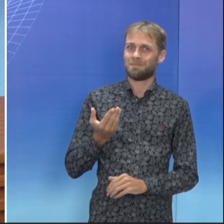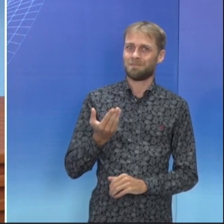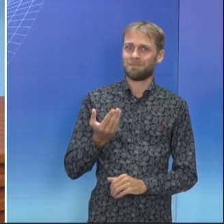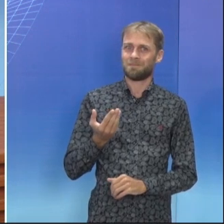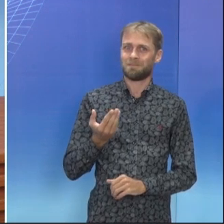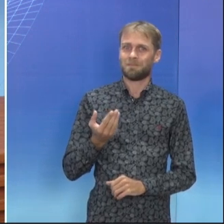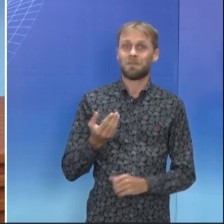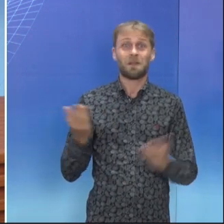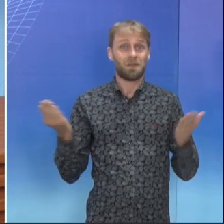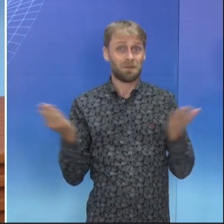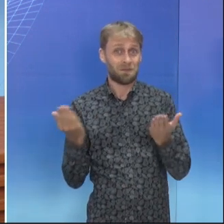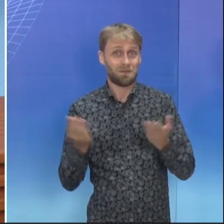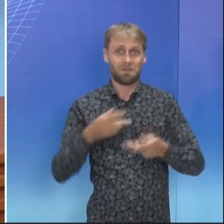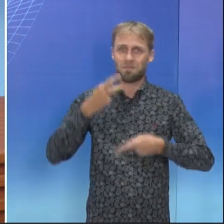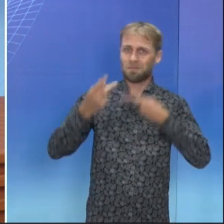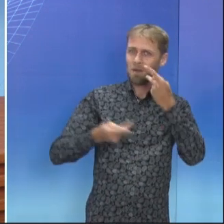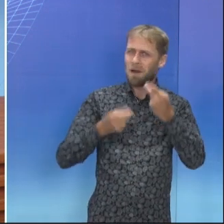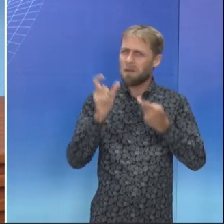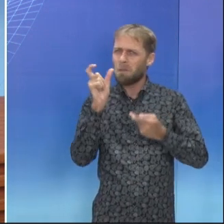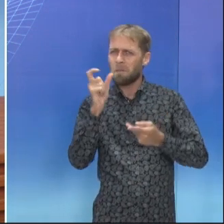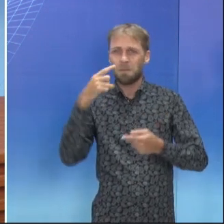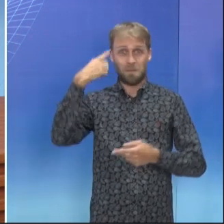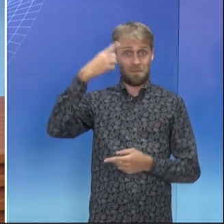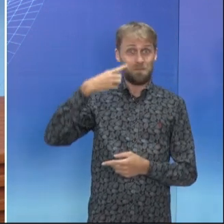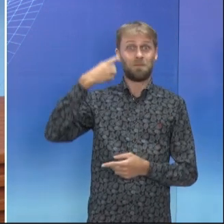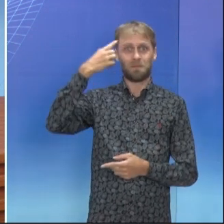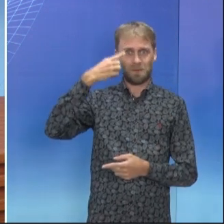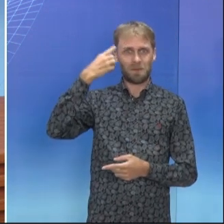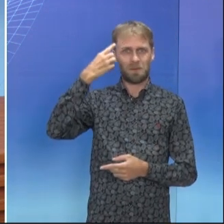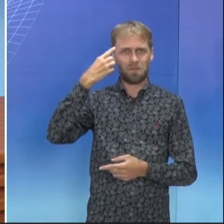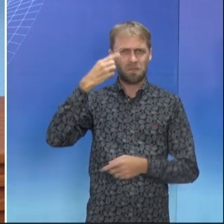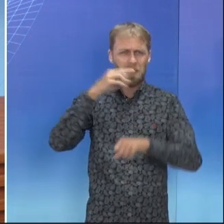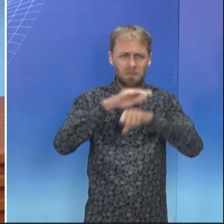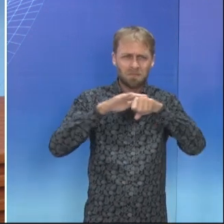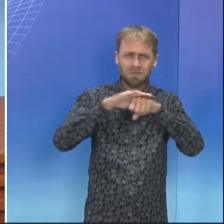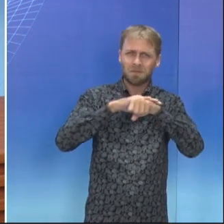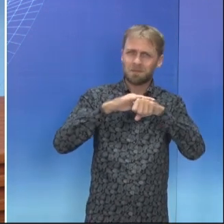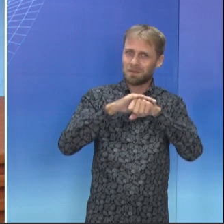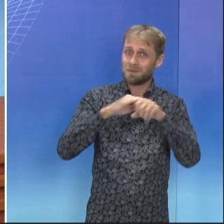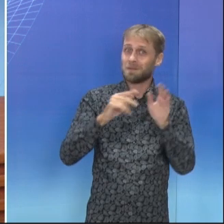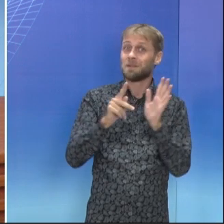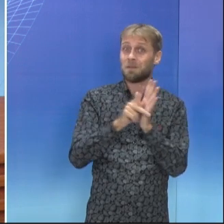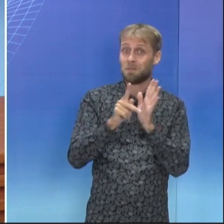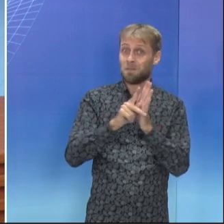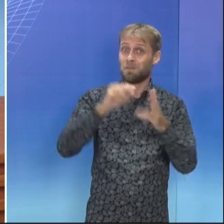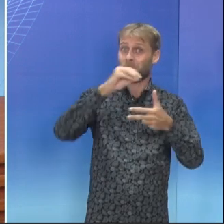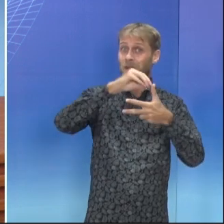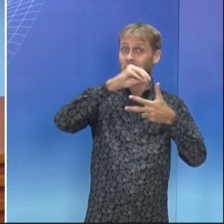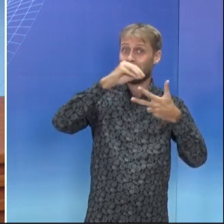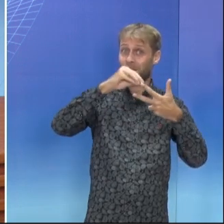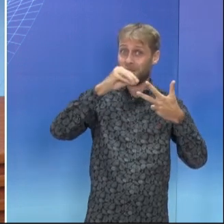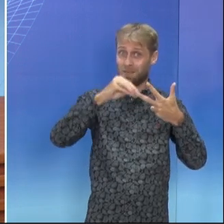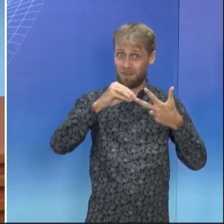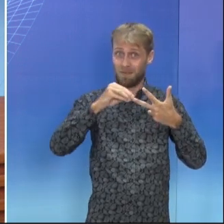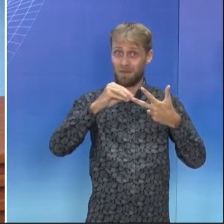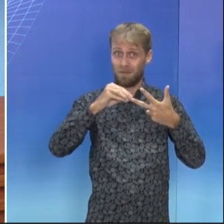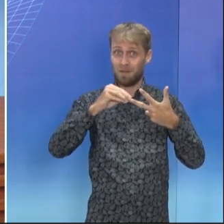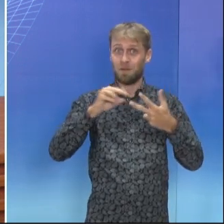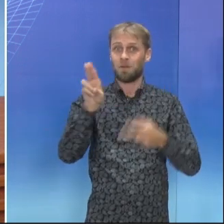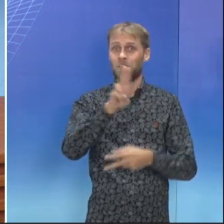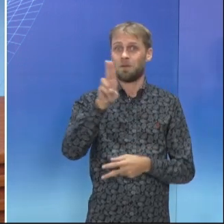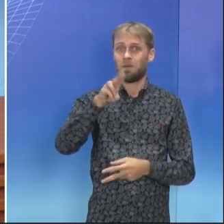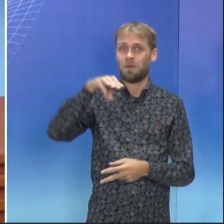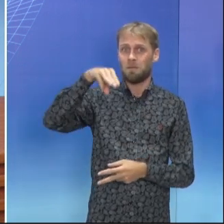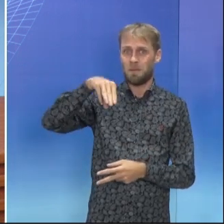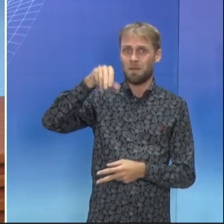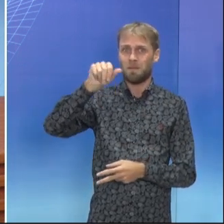Hoy vamos a hablar un poquito sobre español, conversar um pouco sobre o Enem. Então, me chamo